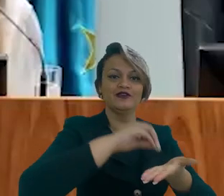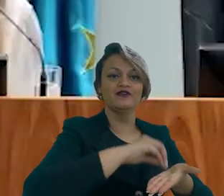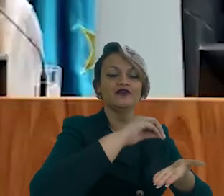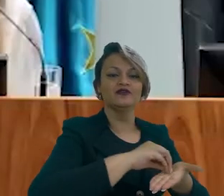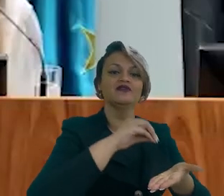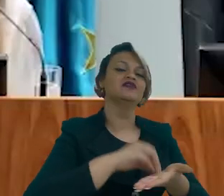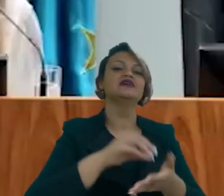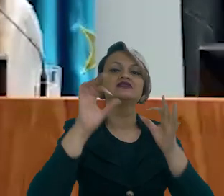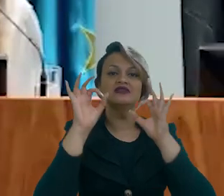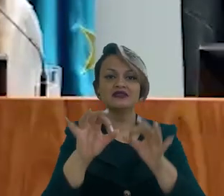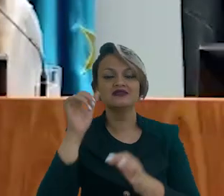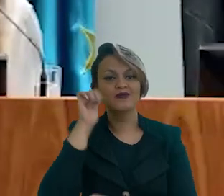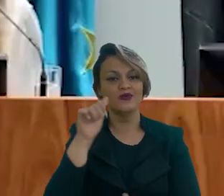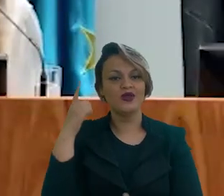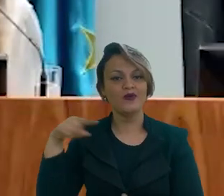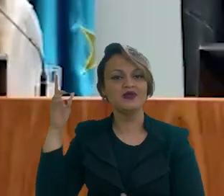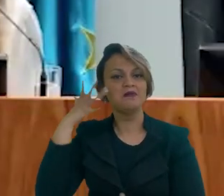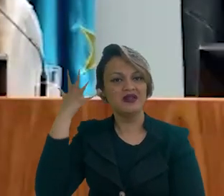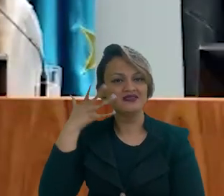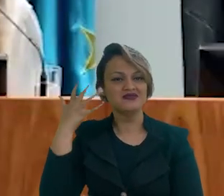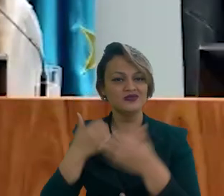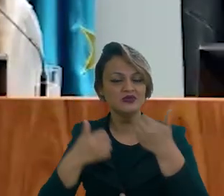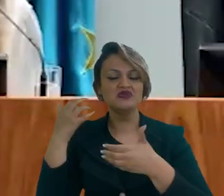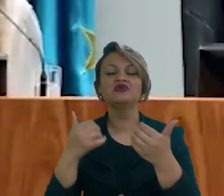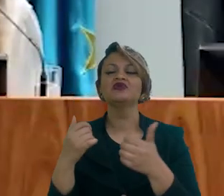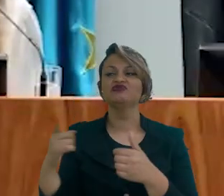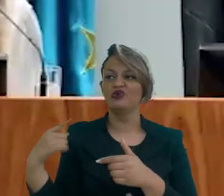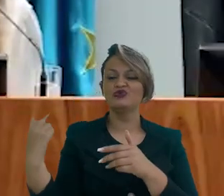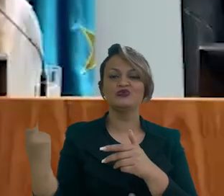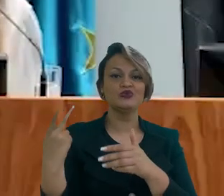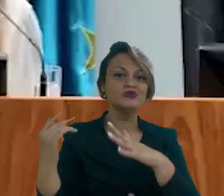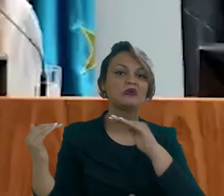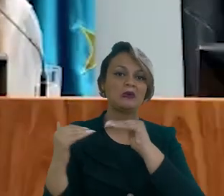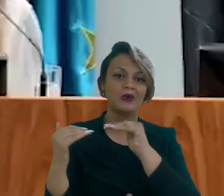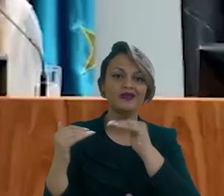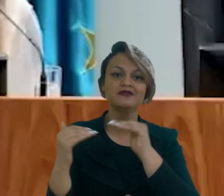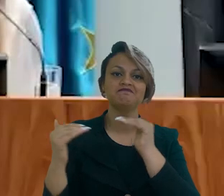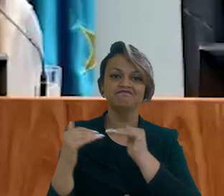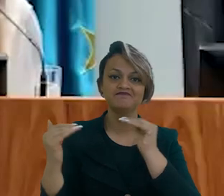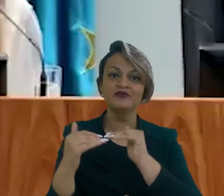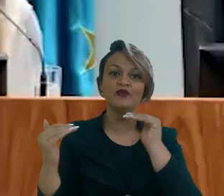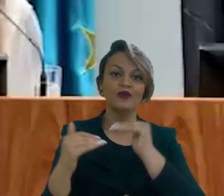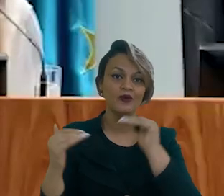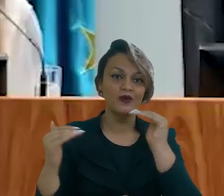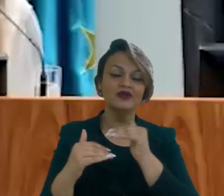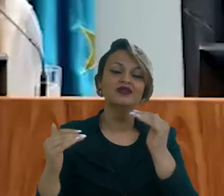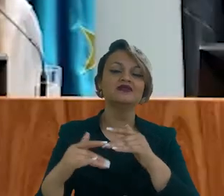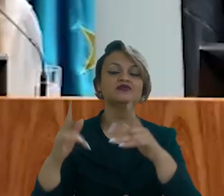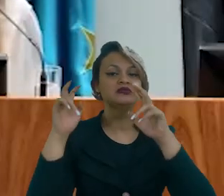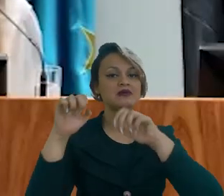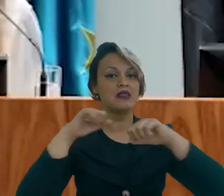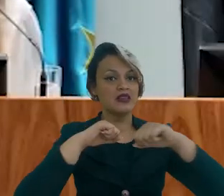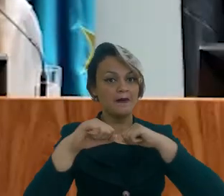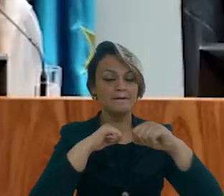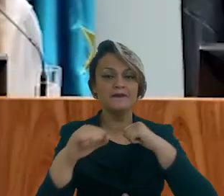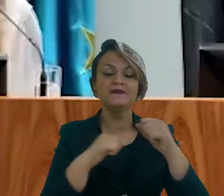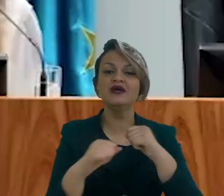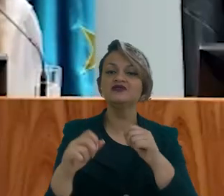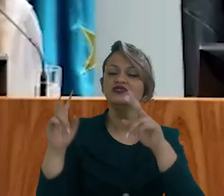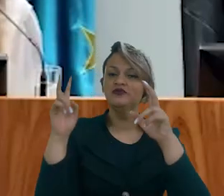e tenho certeza que a professora Rosa nesse sentido estamos super alinhados quantas